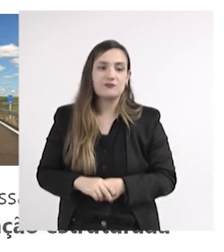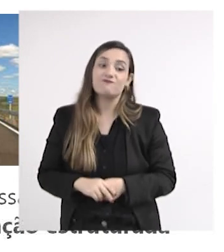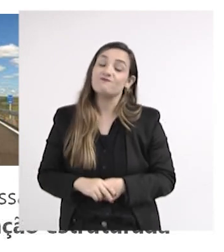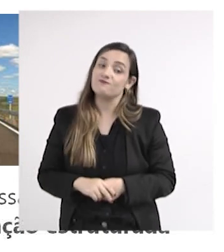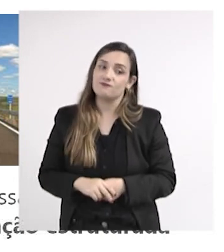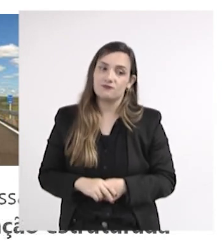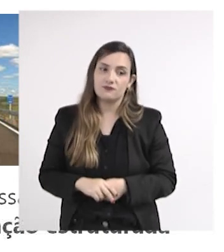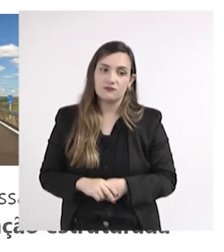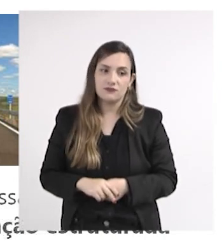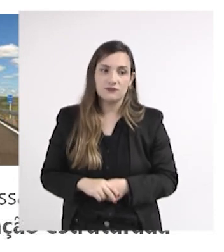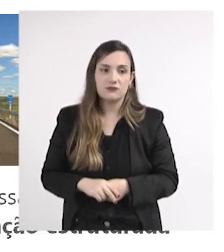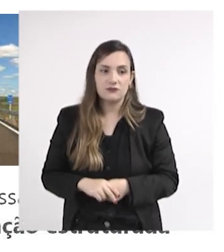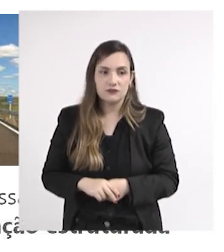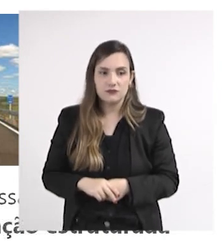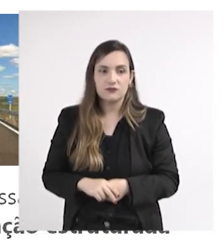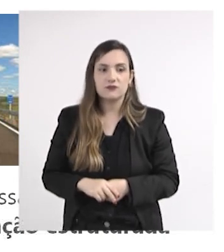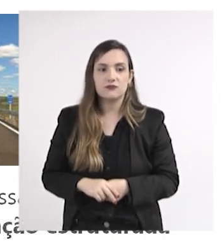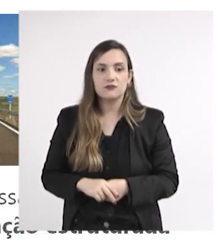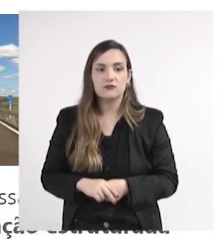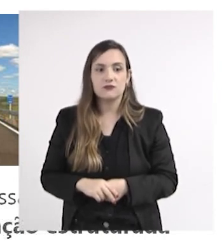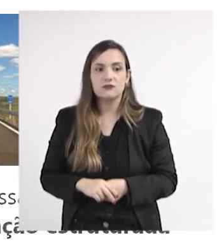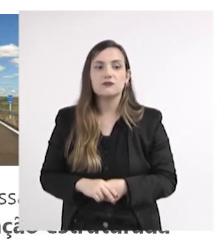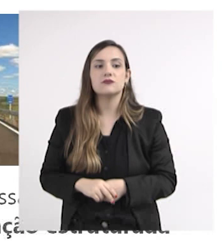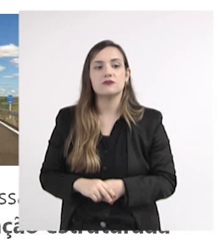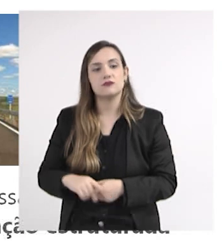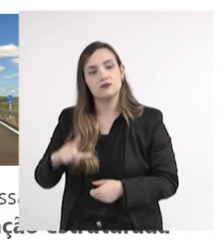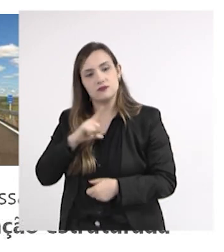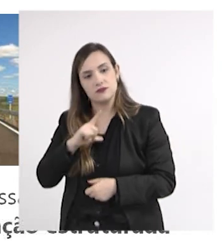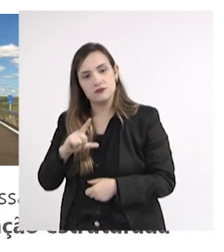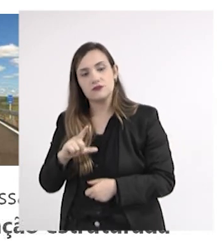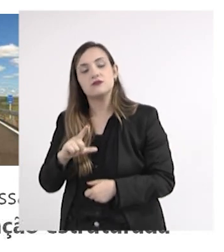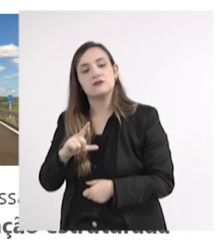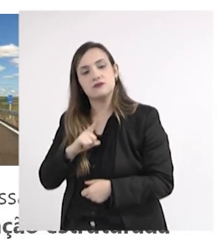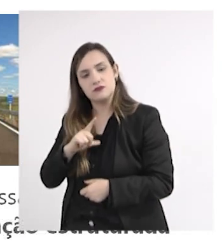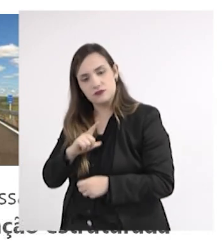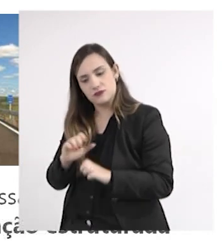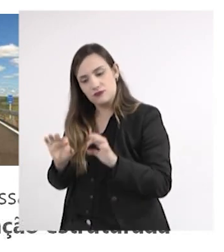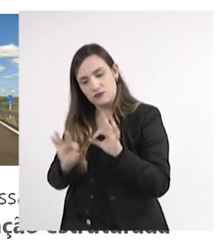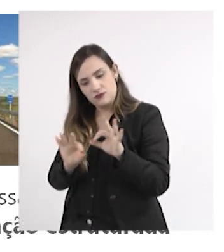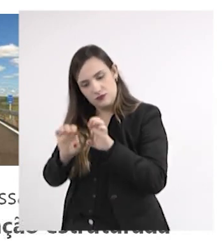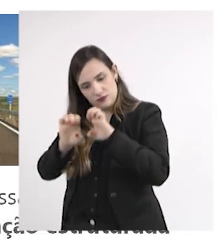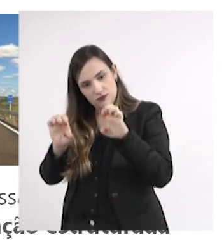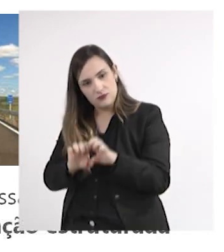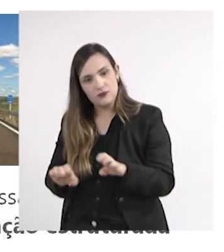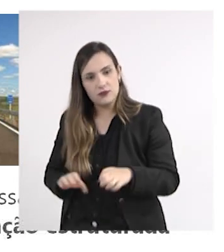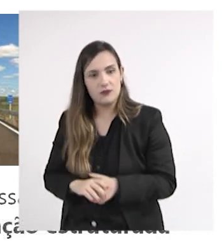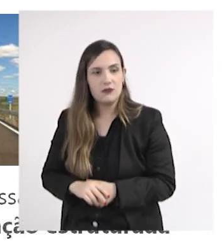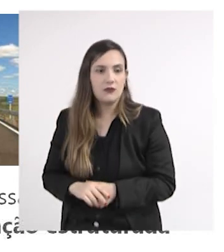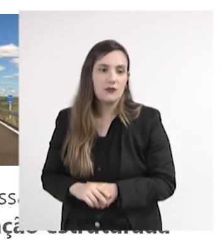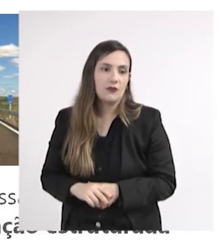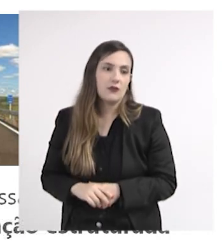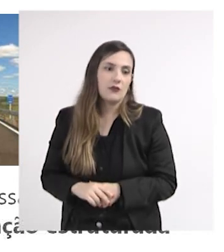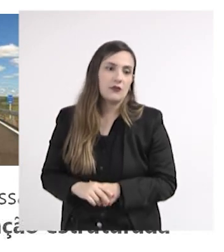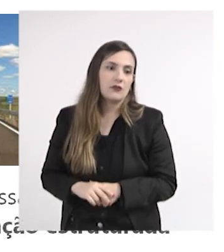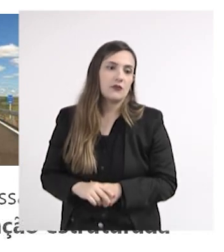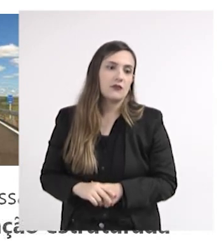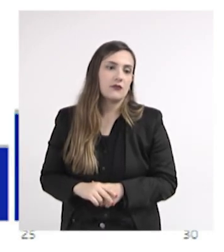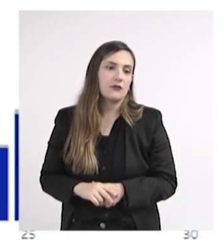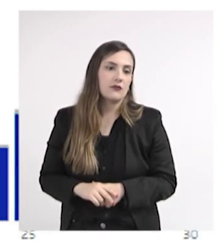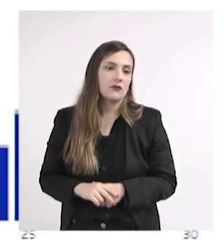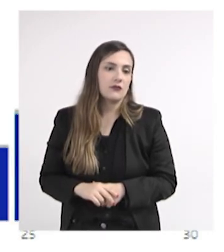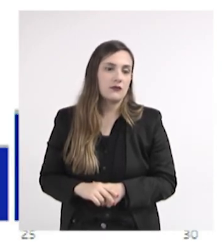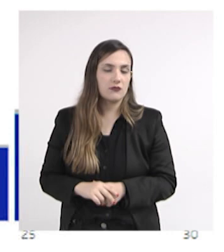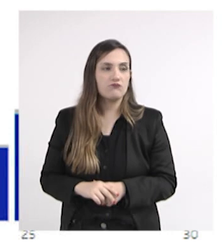um ciclo de manutenção estruturada. Como funcionará esse aporte de recursos para